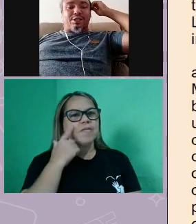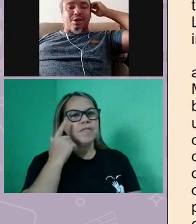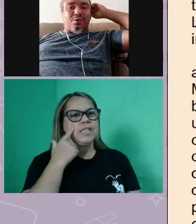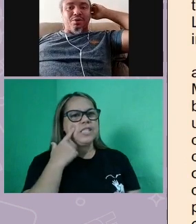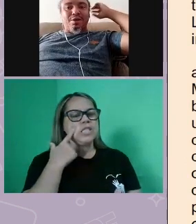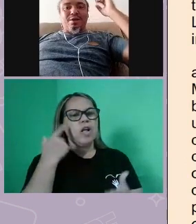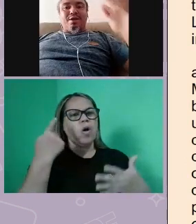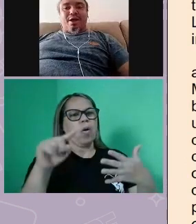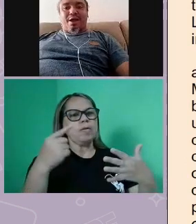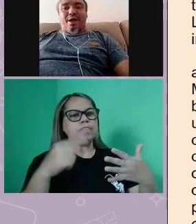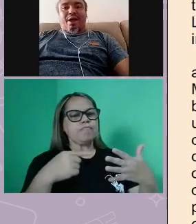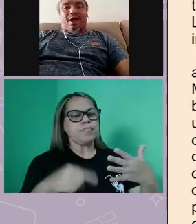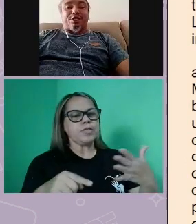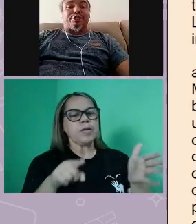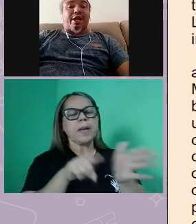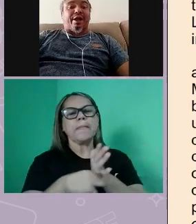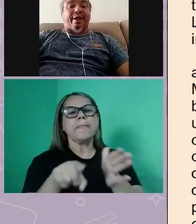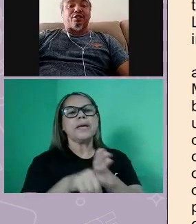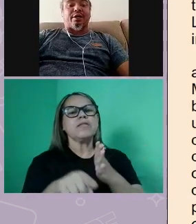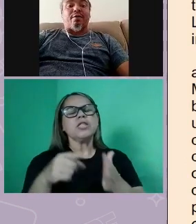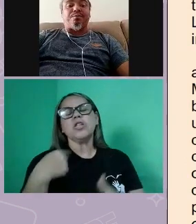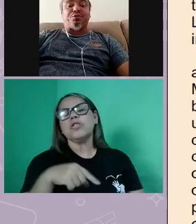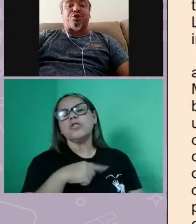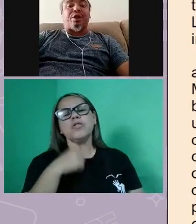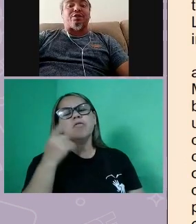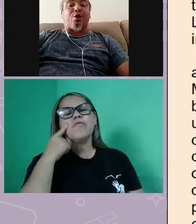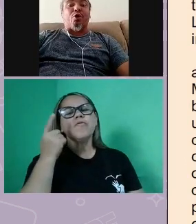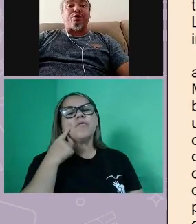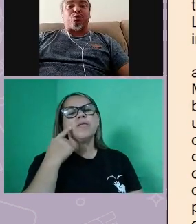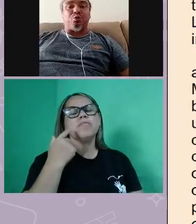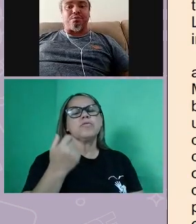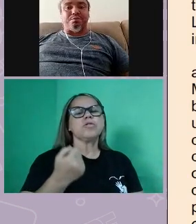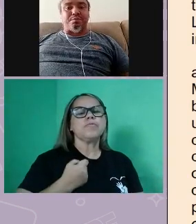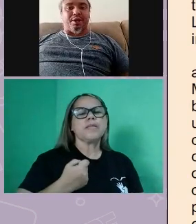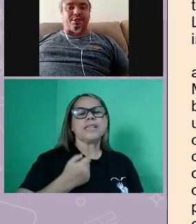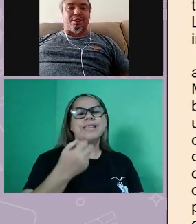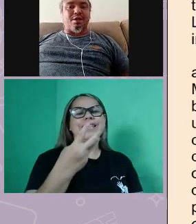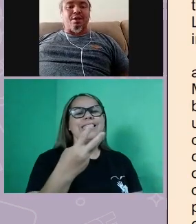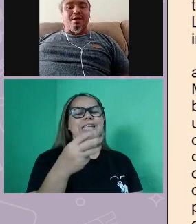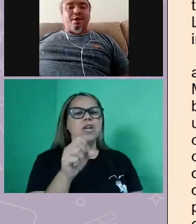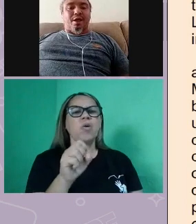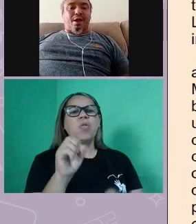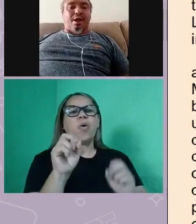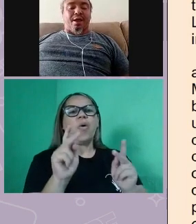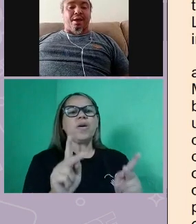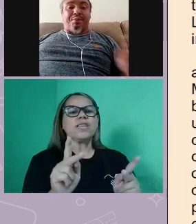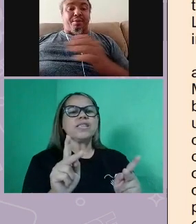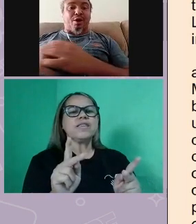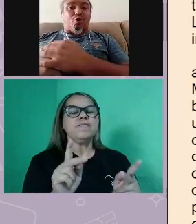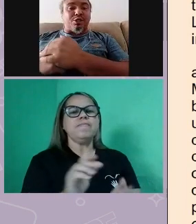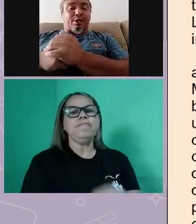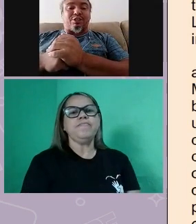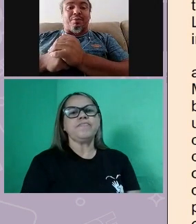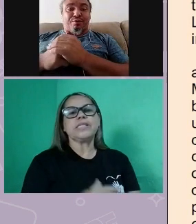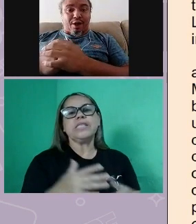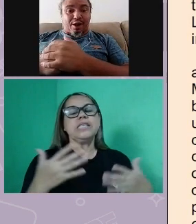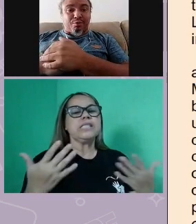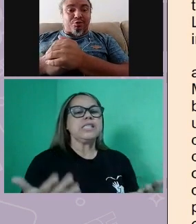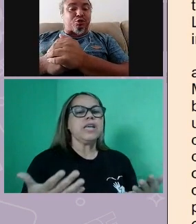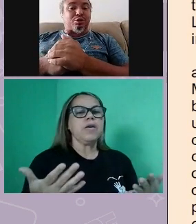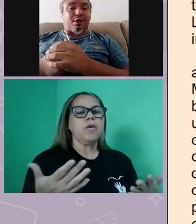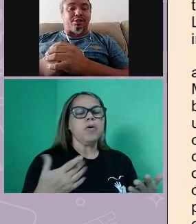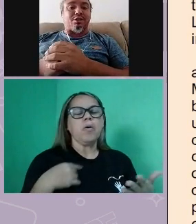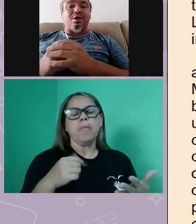nossa correção é a gente chega na questão 38 beleza primeira coisa que eu sempre